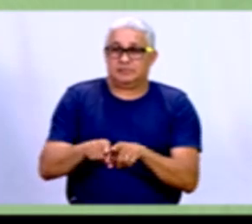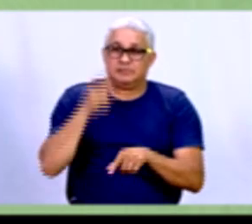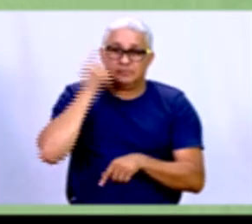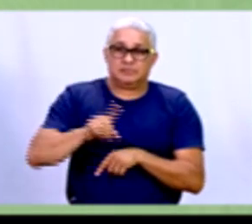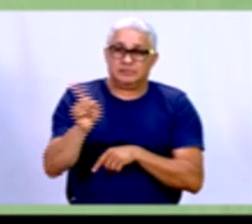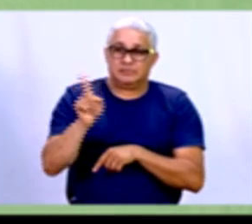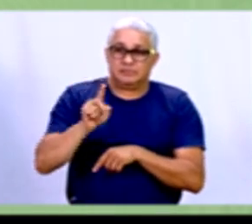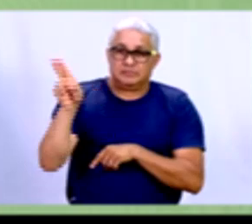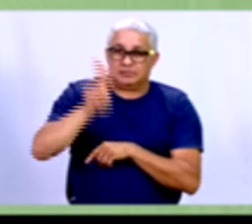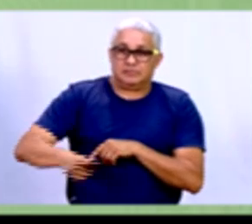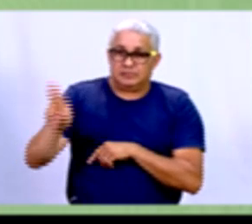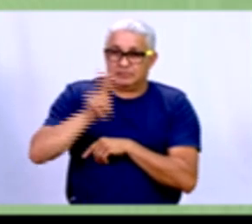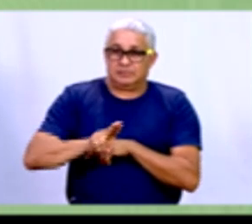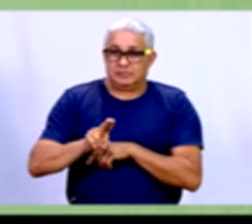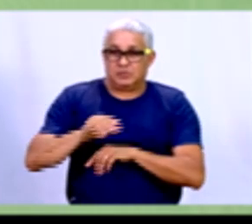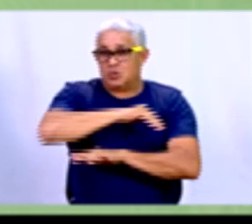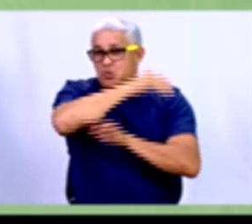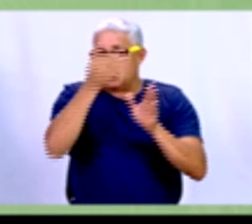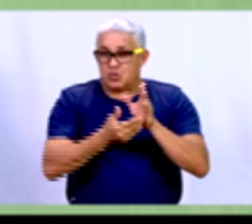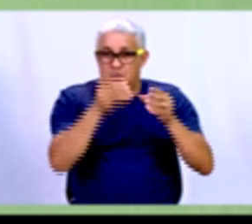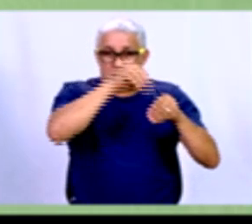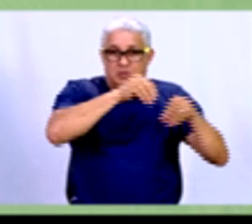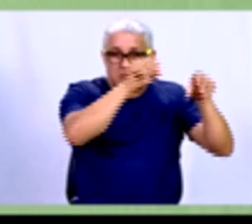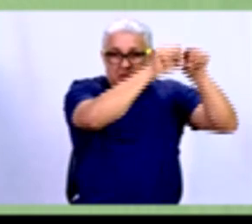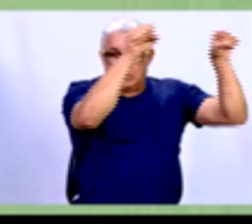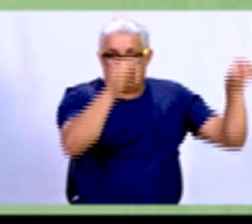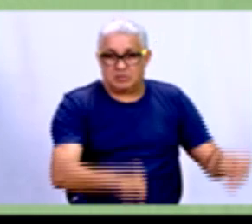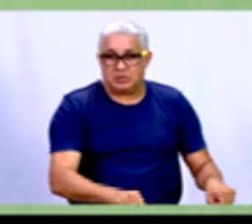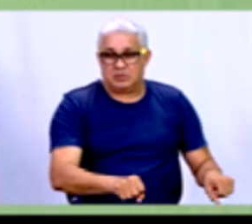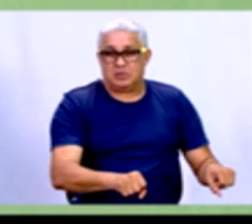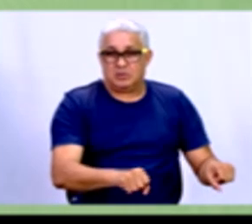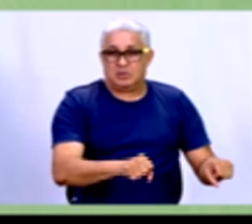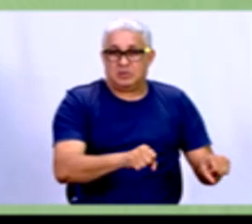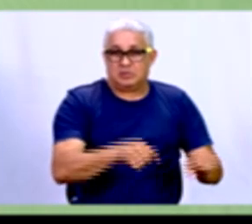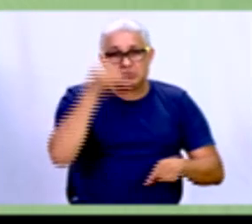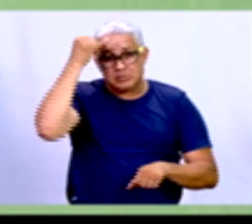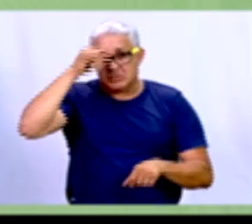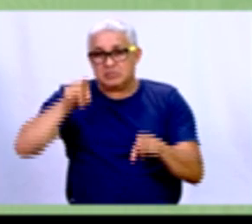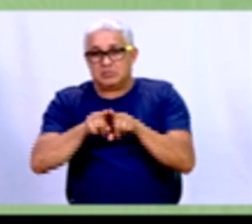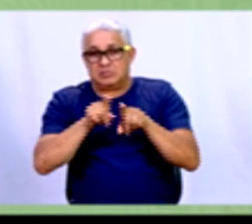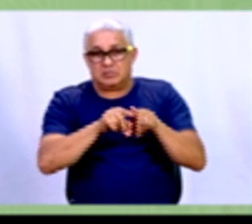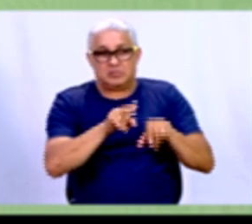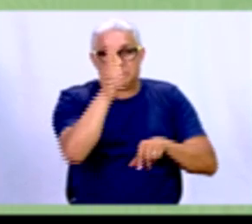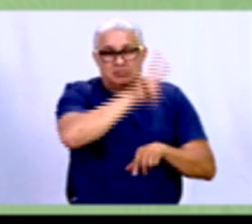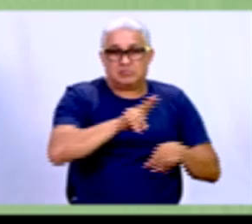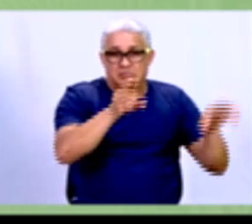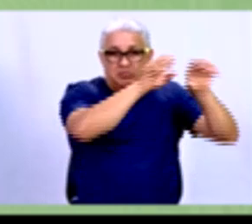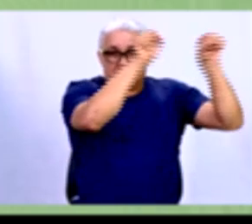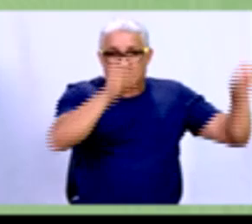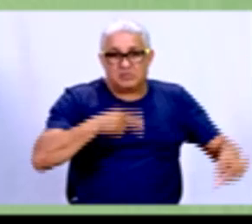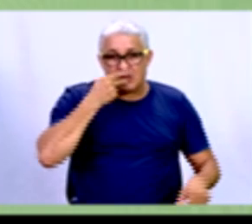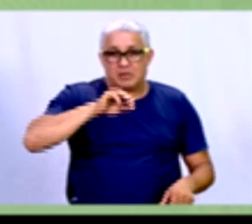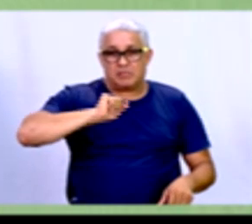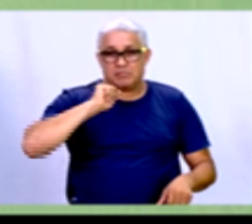conseguem utilizar todas as funcionalidades disponíveis e evitam usar o sistema falando mal do nosso